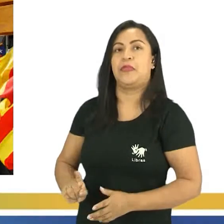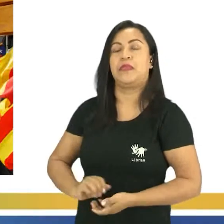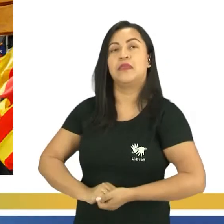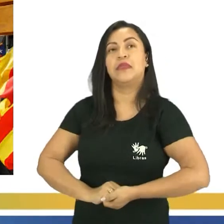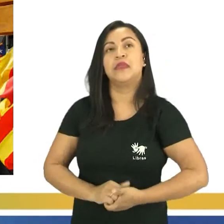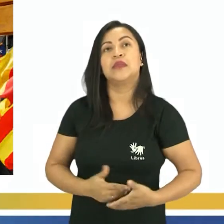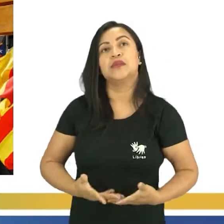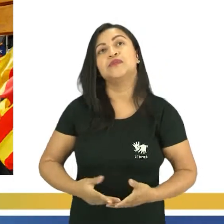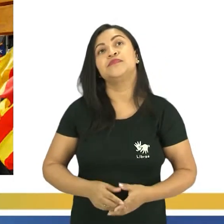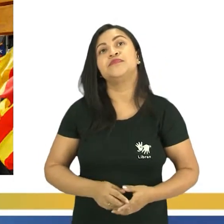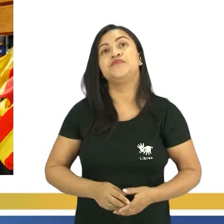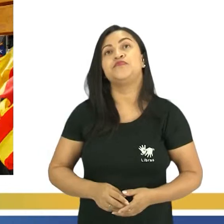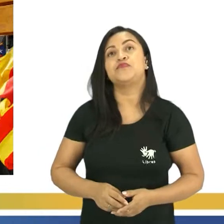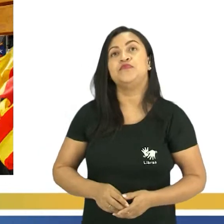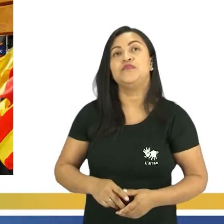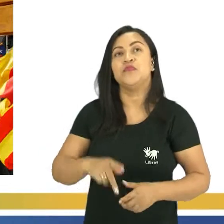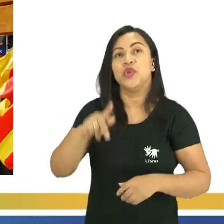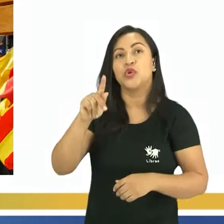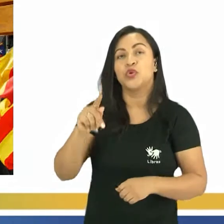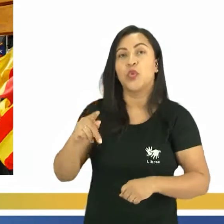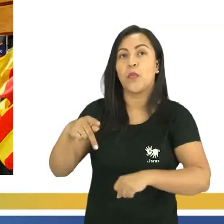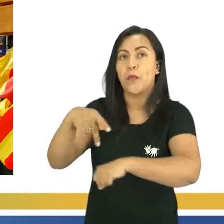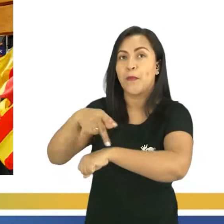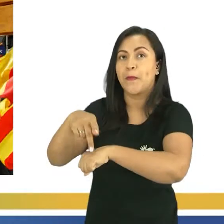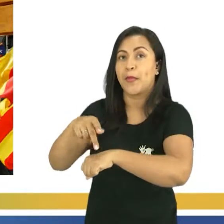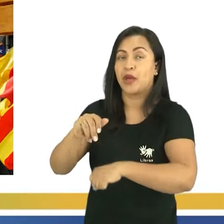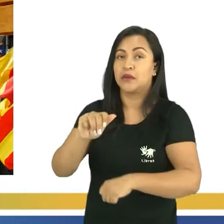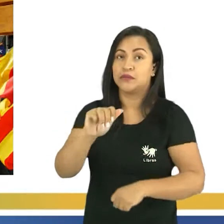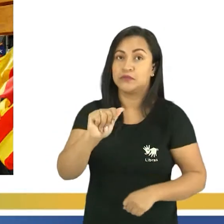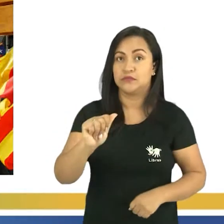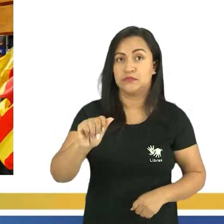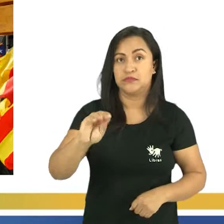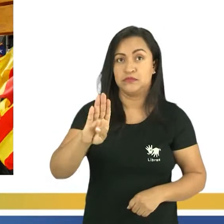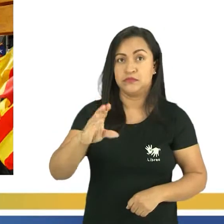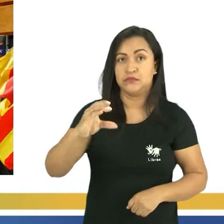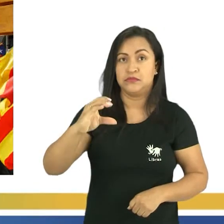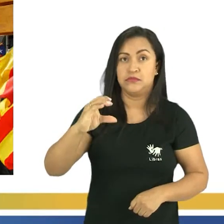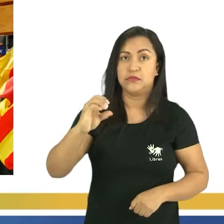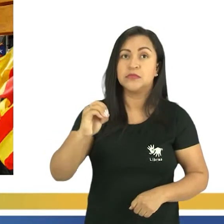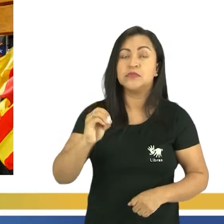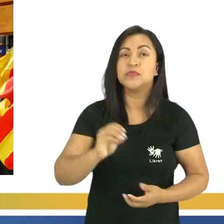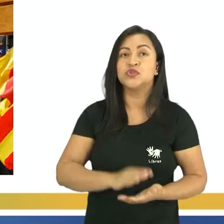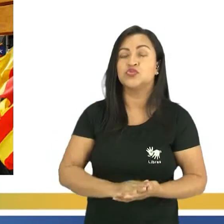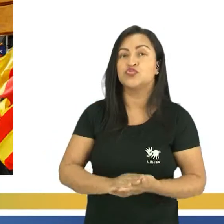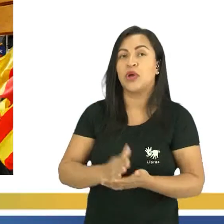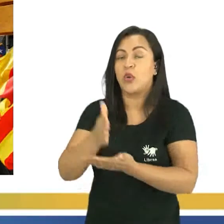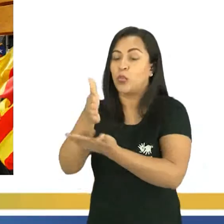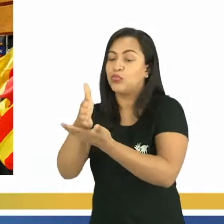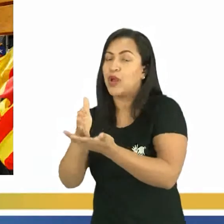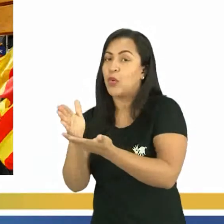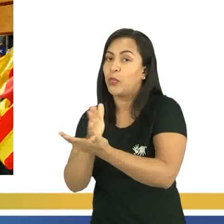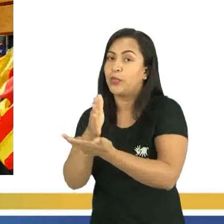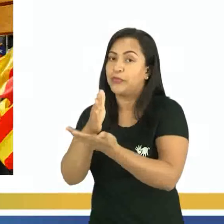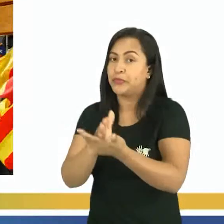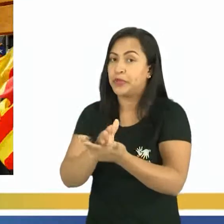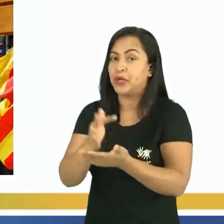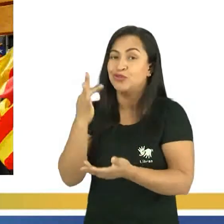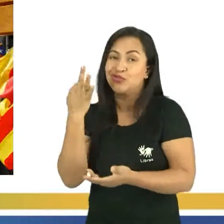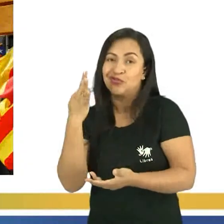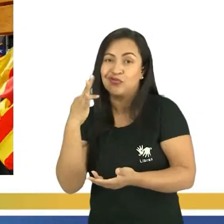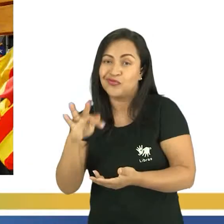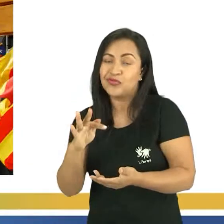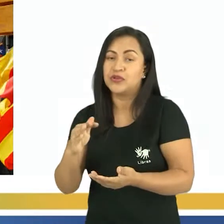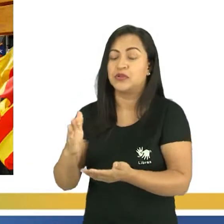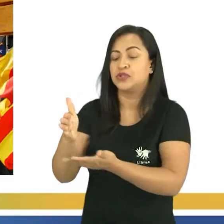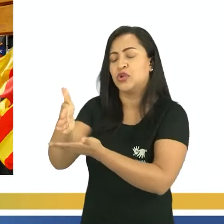Basco, já falei para vocês, a questão lá da região da Espanha, boa parte da Espanha e boa parte da França, né, que surge aí o ETA,